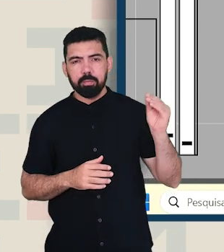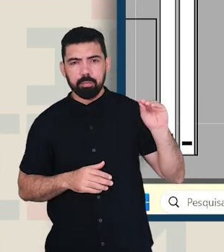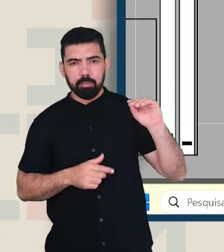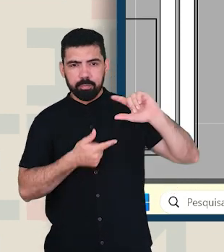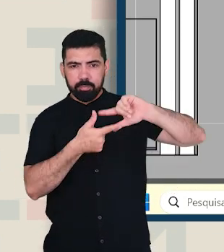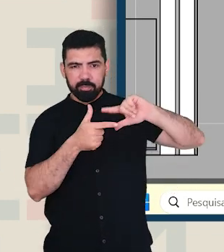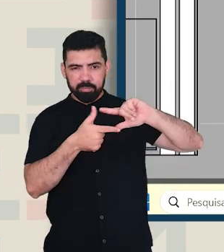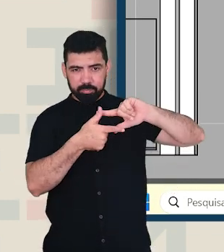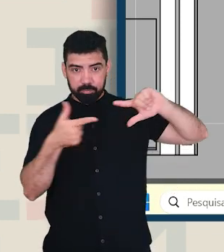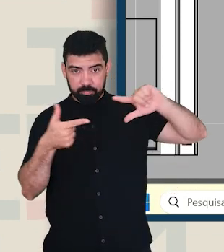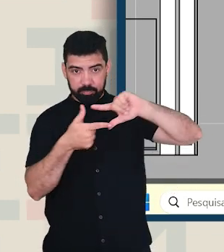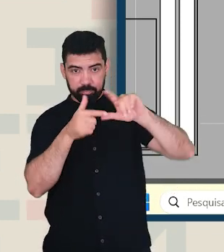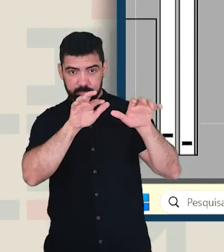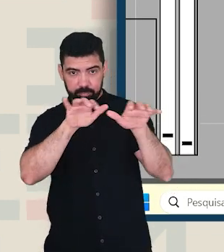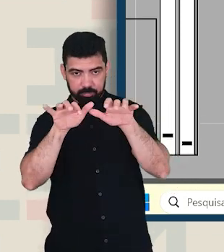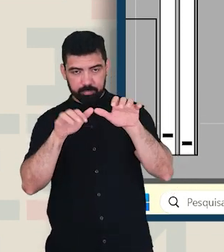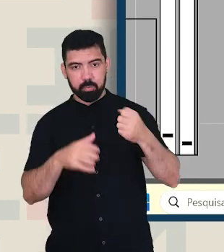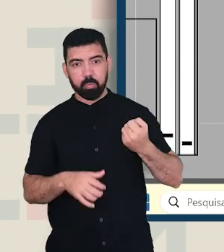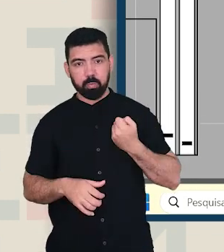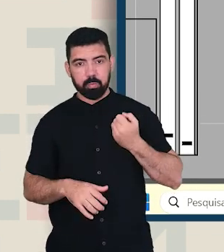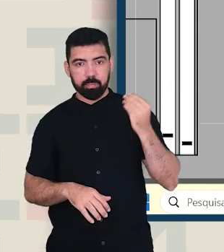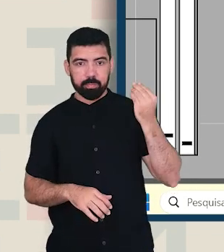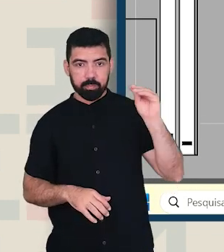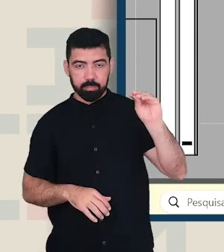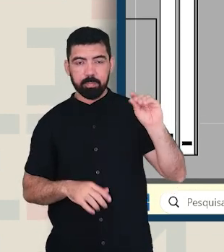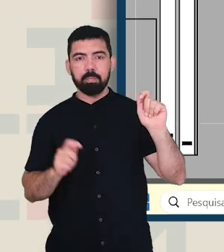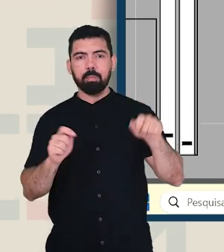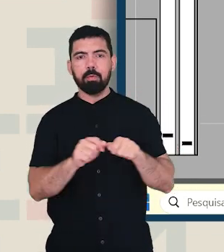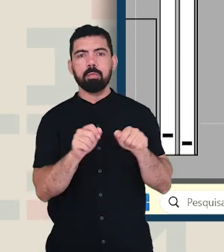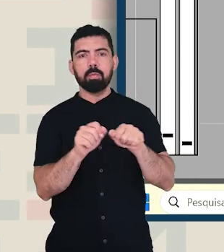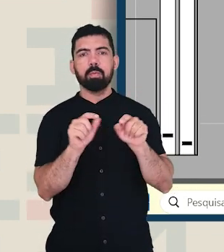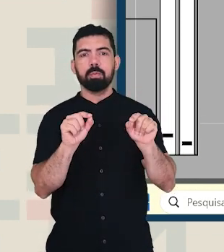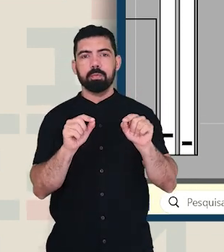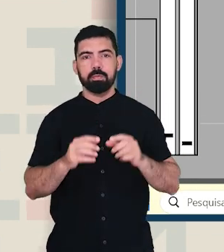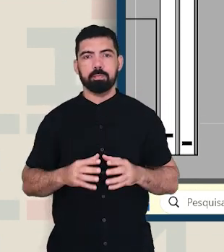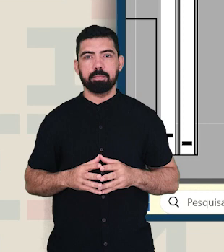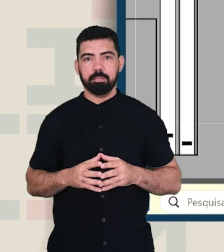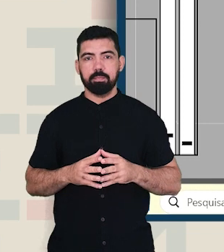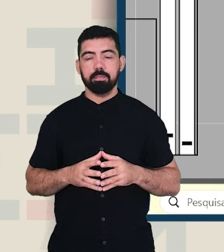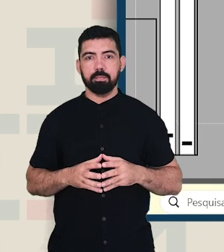colocamos um número, ok, então posso fazer com que